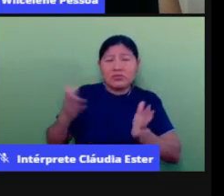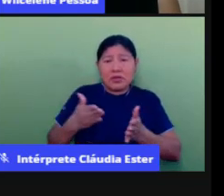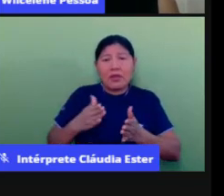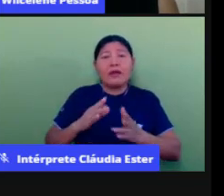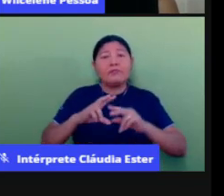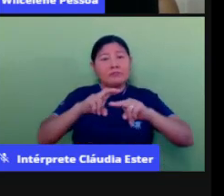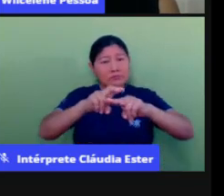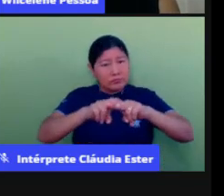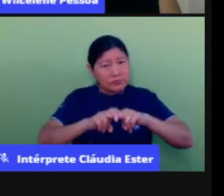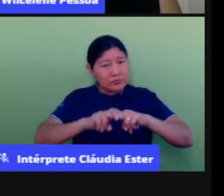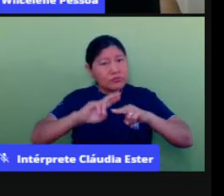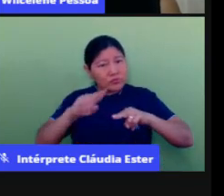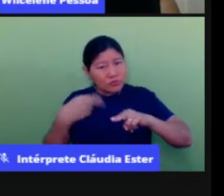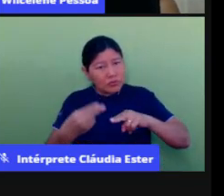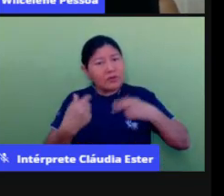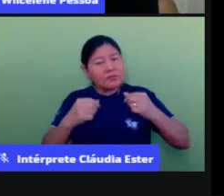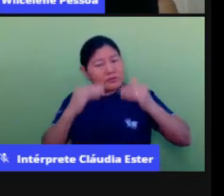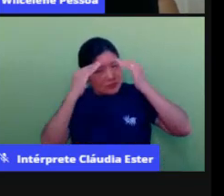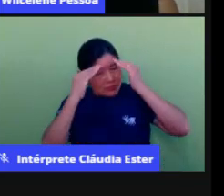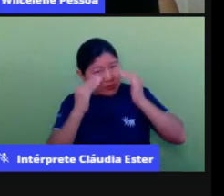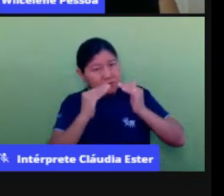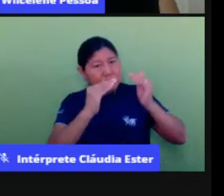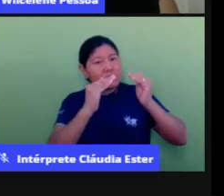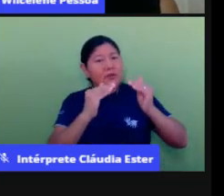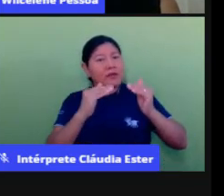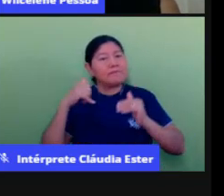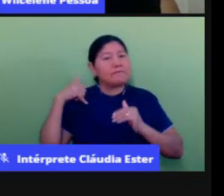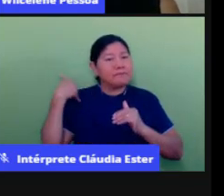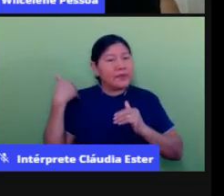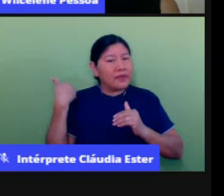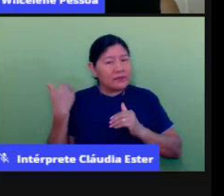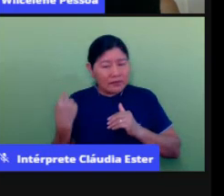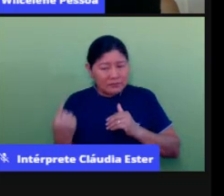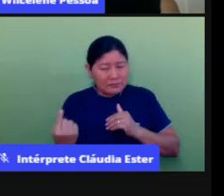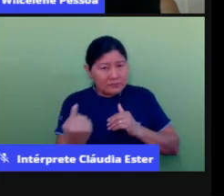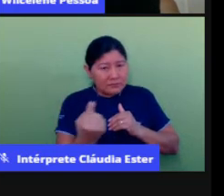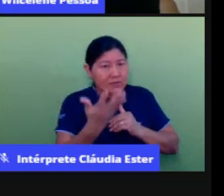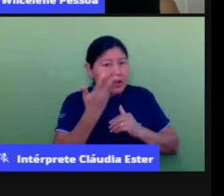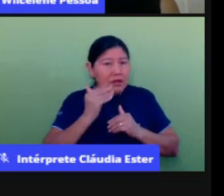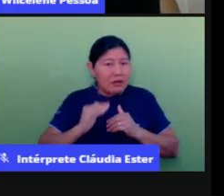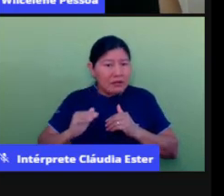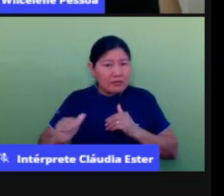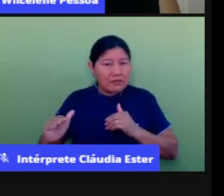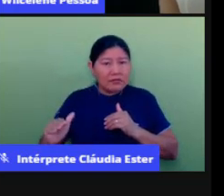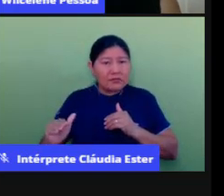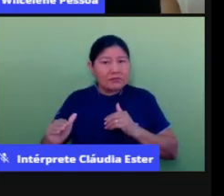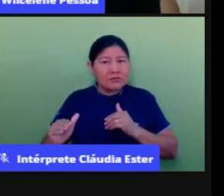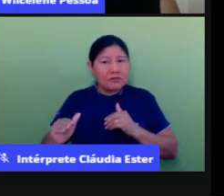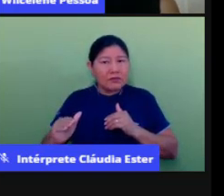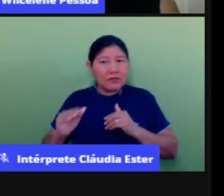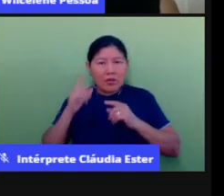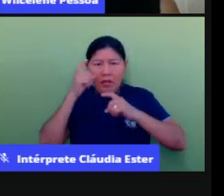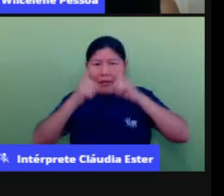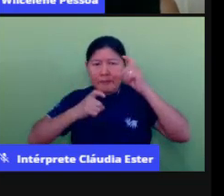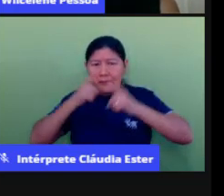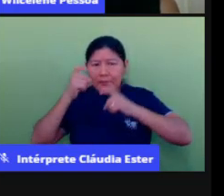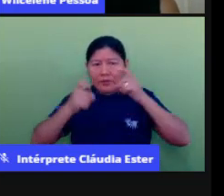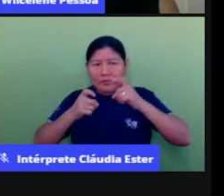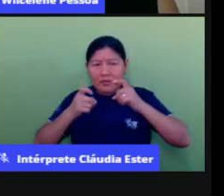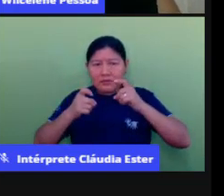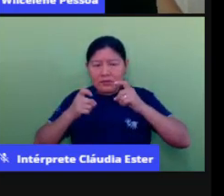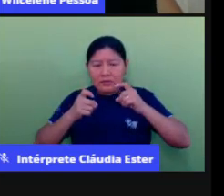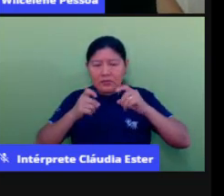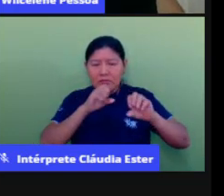as especificidades da faixa etária. Isso é uma preocupação que o docente tem quando ele está trabalhando na